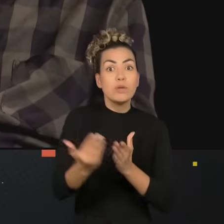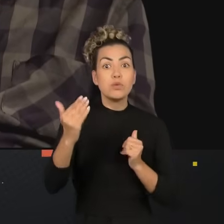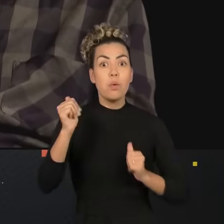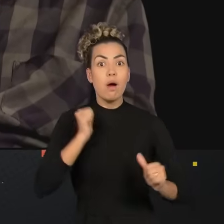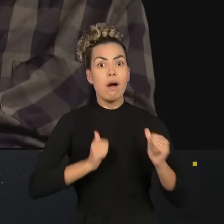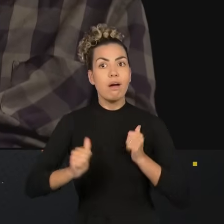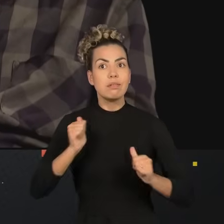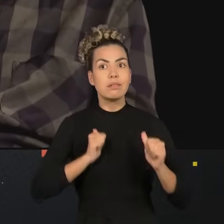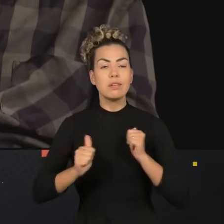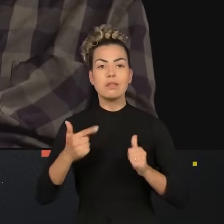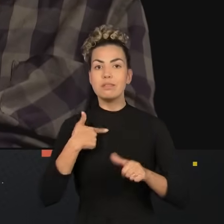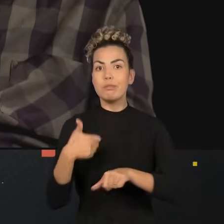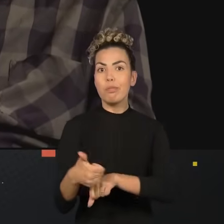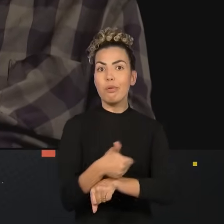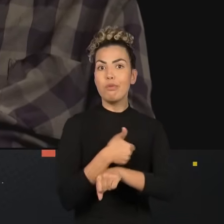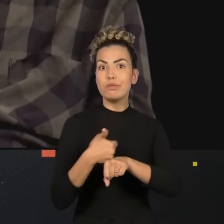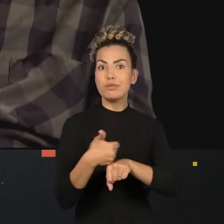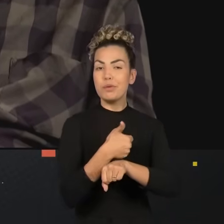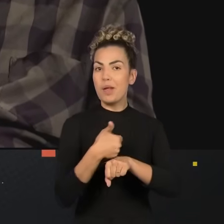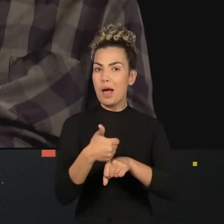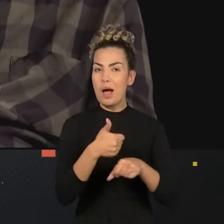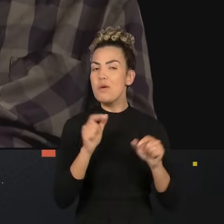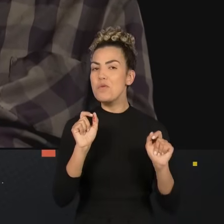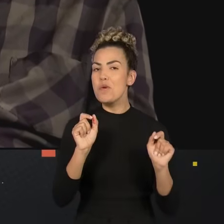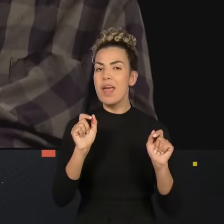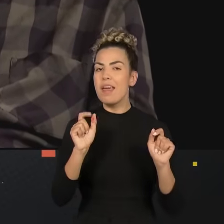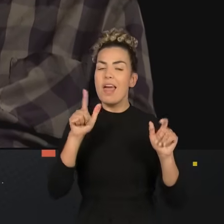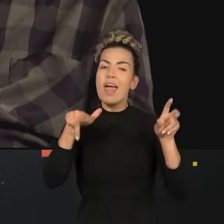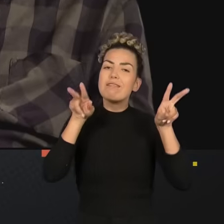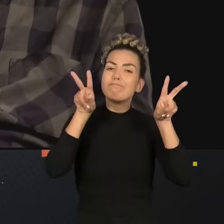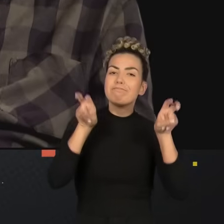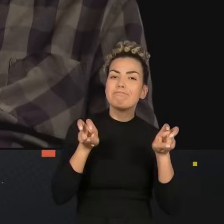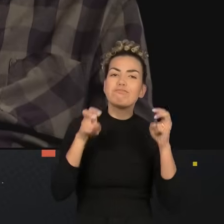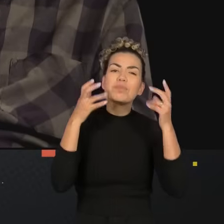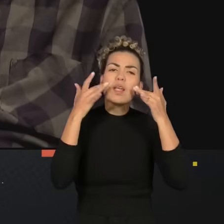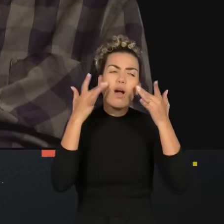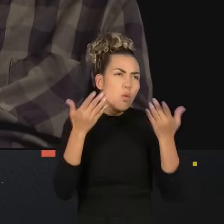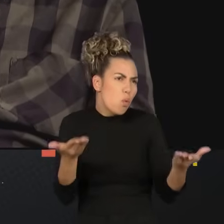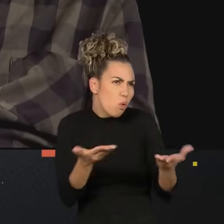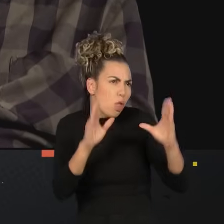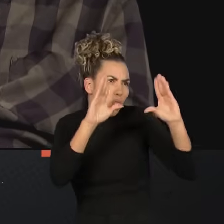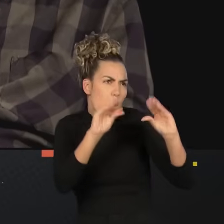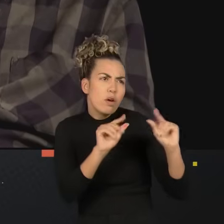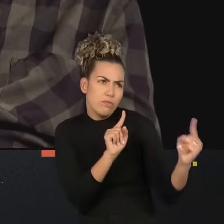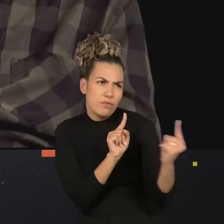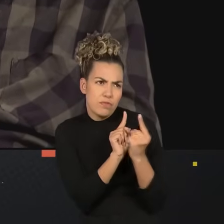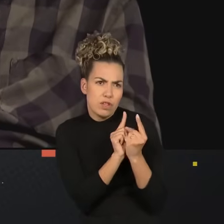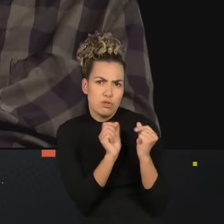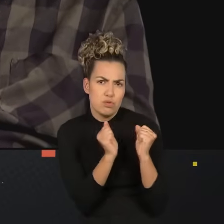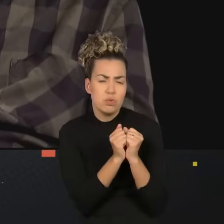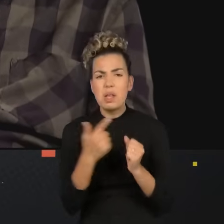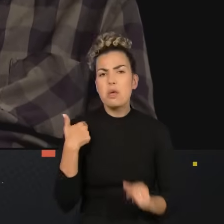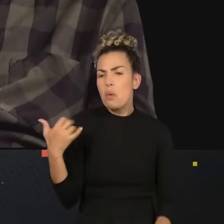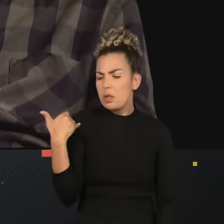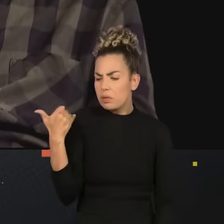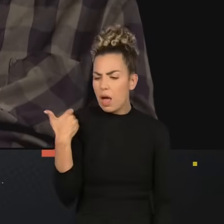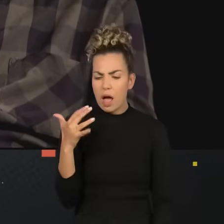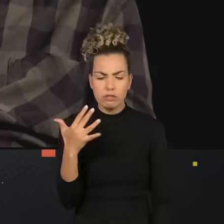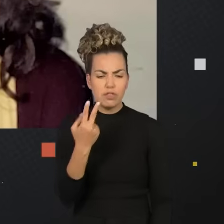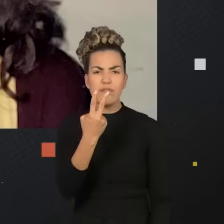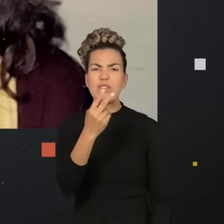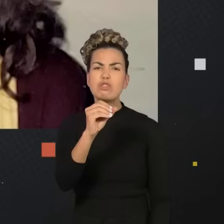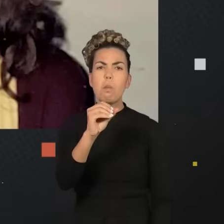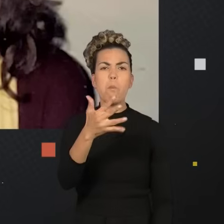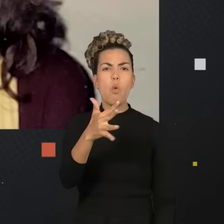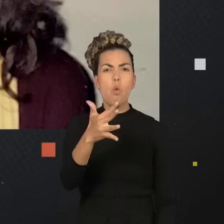vamos dizer, que foi o Fica Comigo Essa Noite. Peça essa que me acompanha a vida inteira. Eu consegui fazer uma montagem com 20 e poucos anos, que foi essa que o Flávio